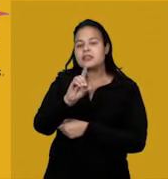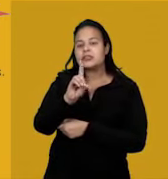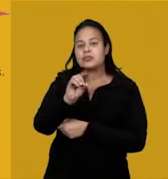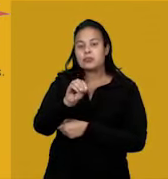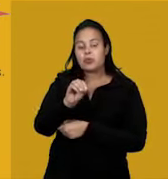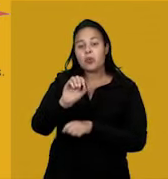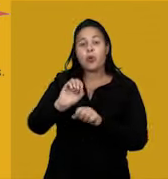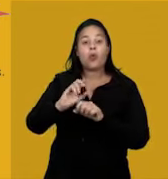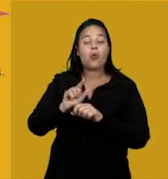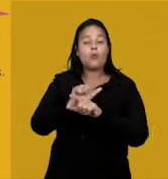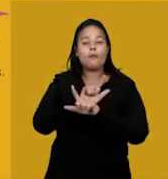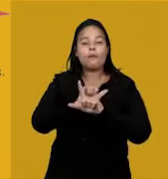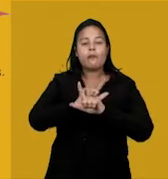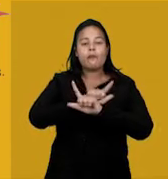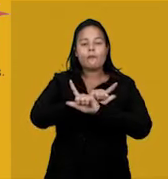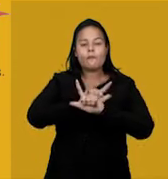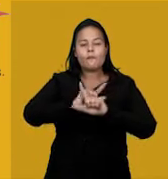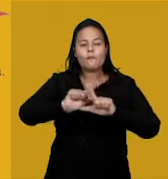liso.